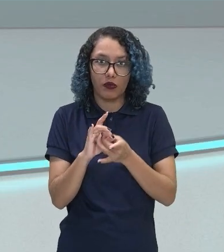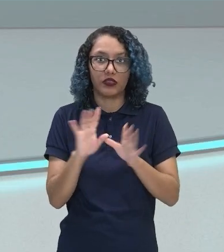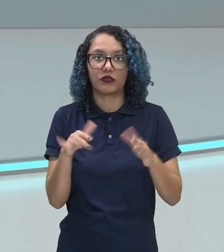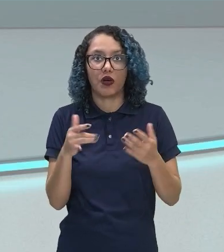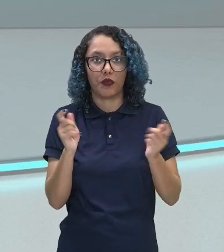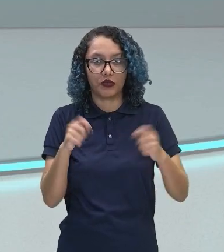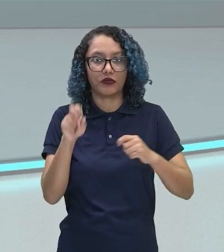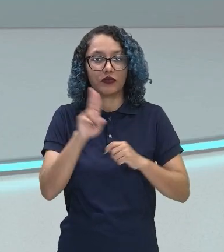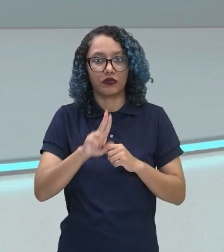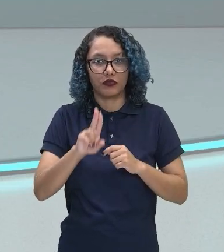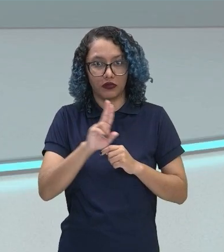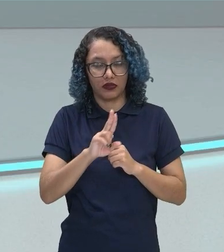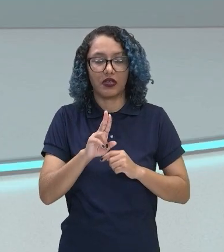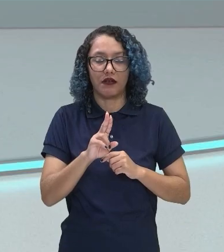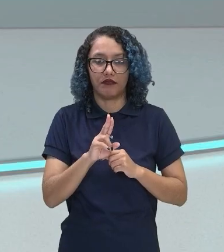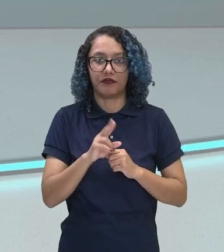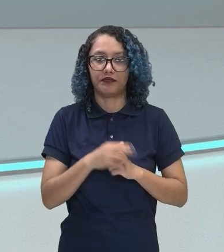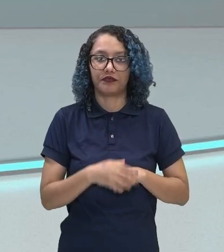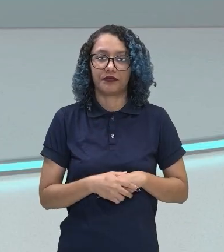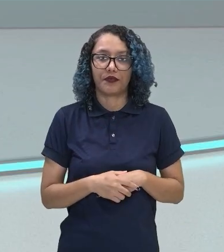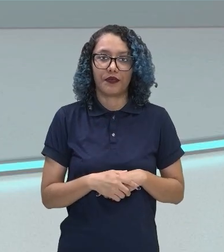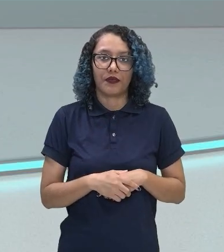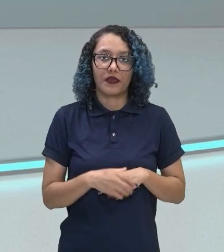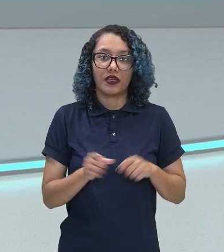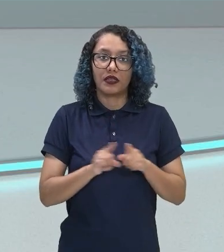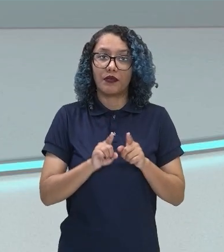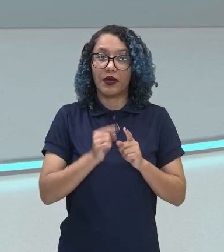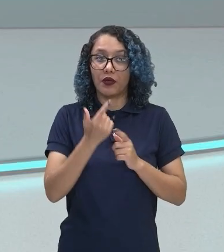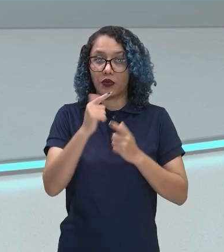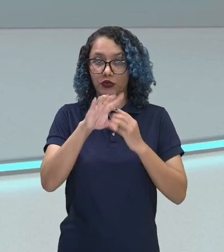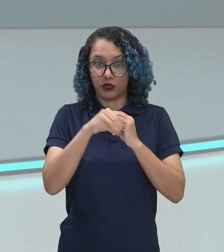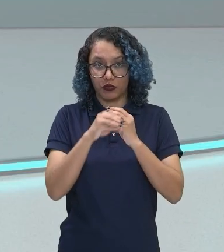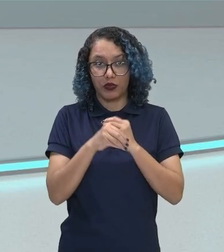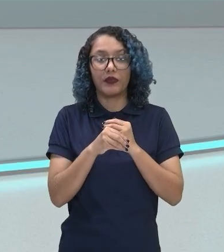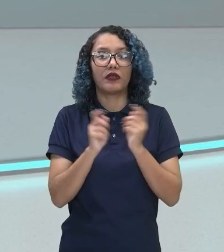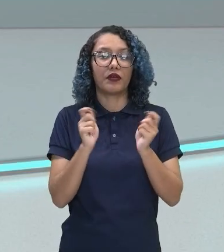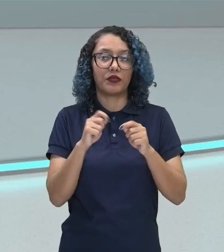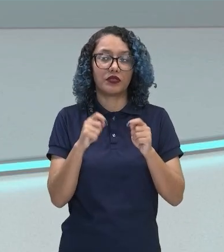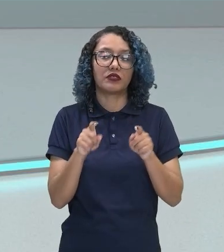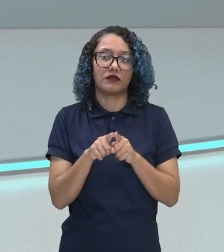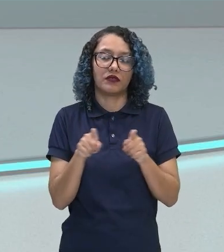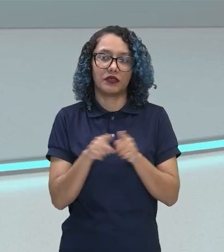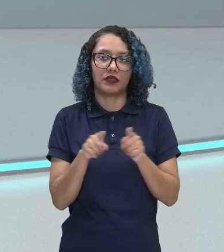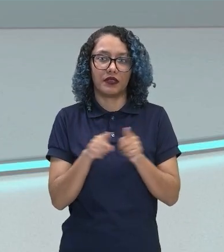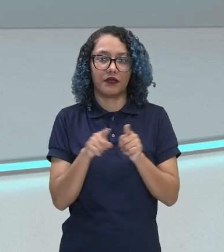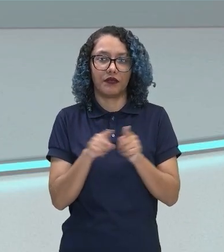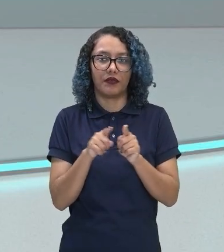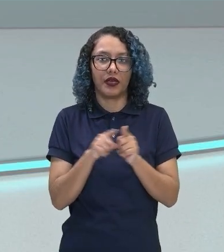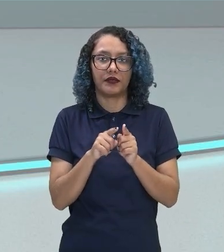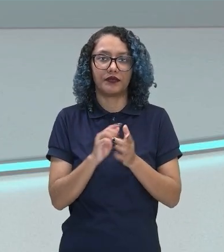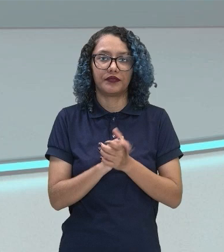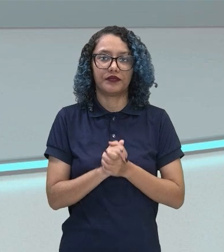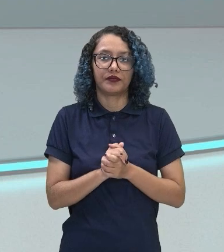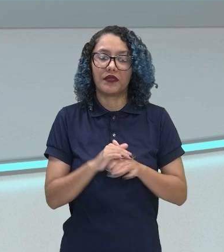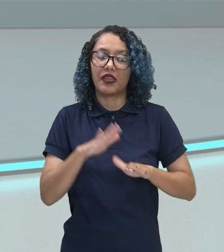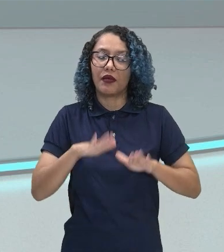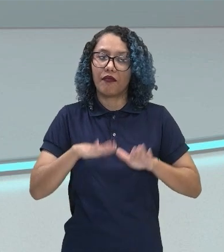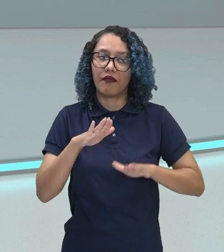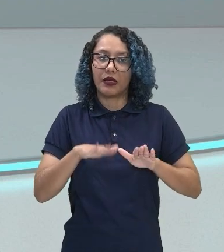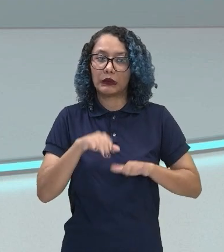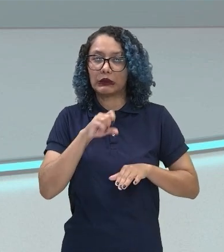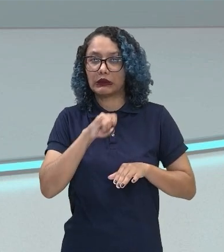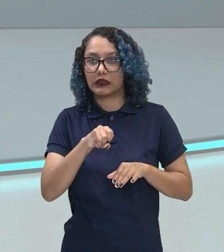pode utilizar algumas palavrinhas juntas, né, desses substantivos, aí a depender se eles